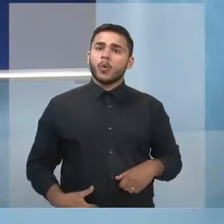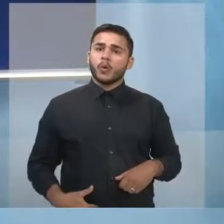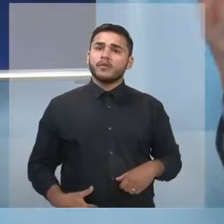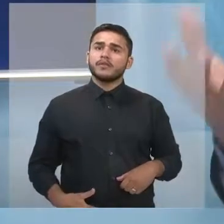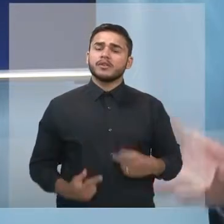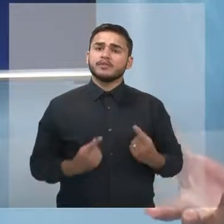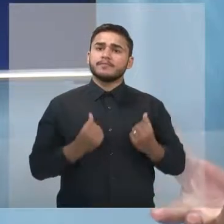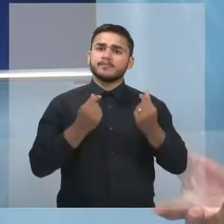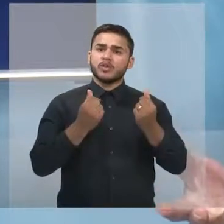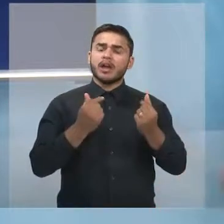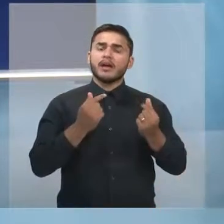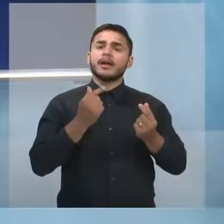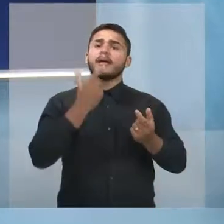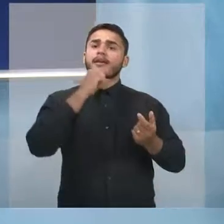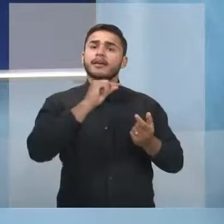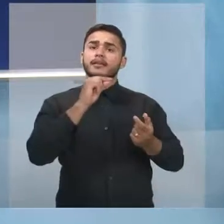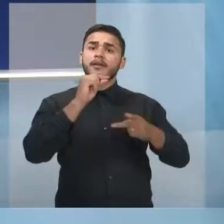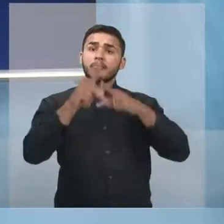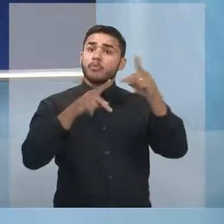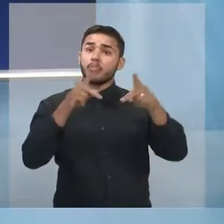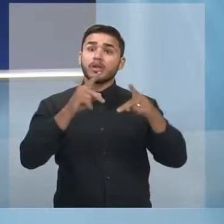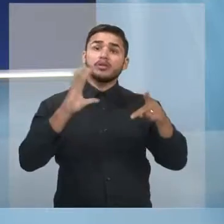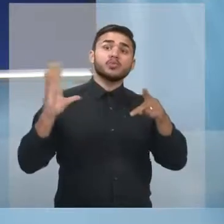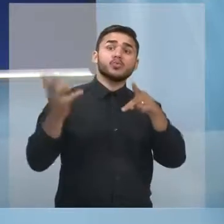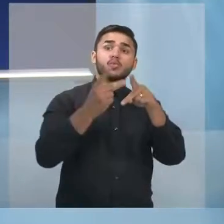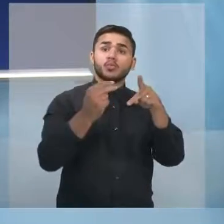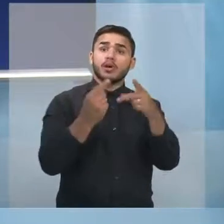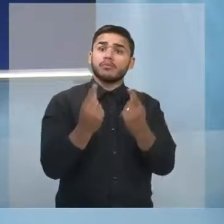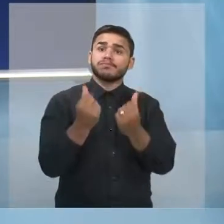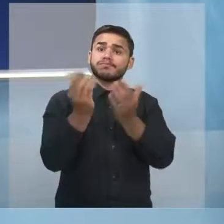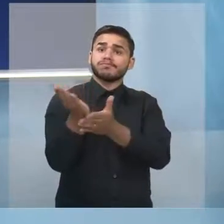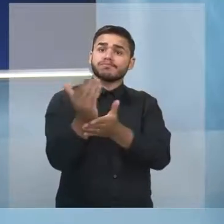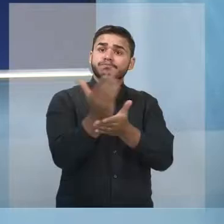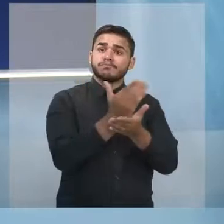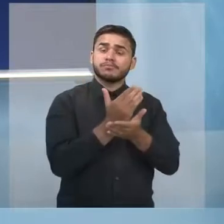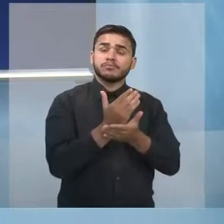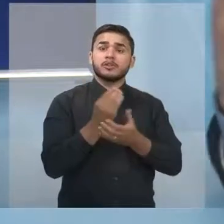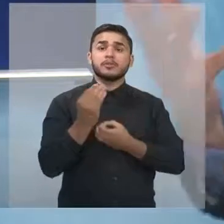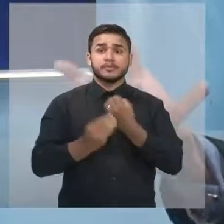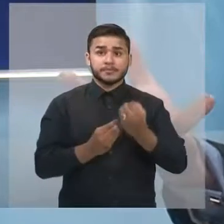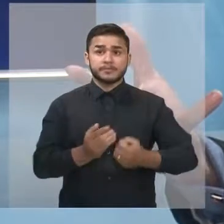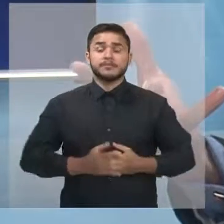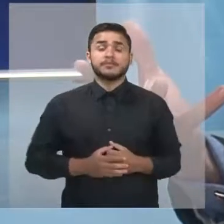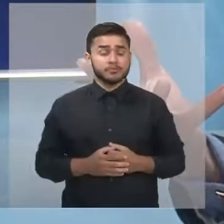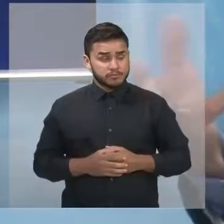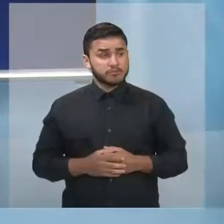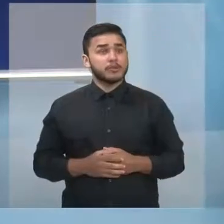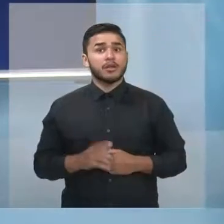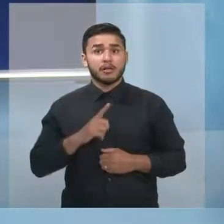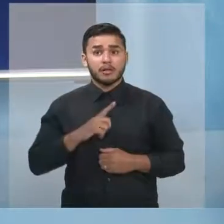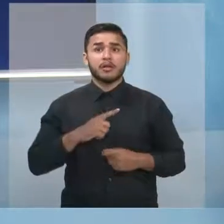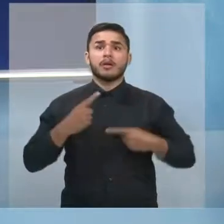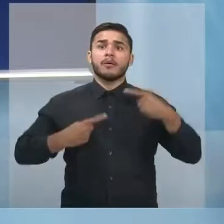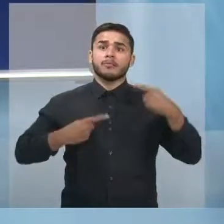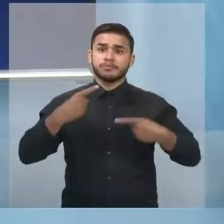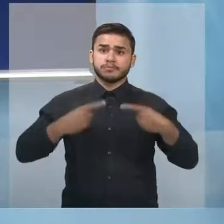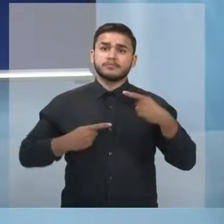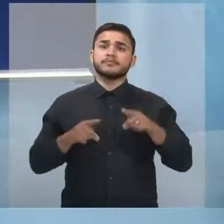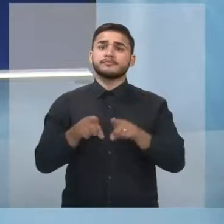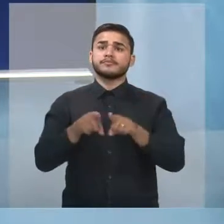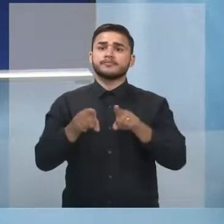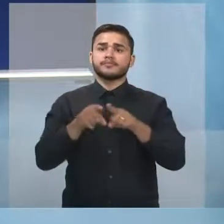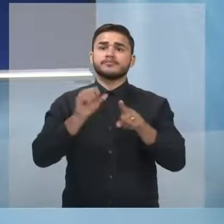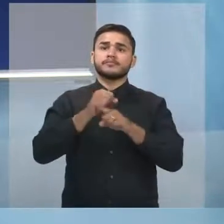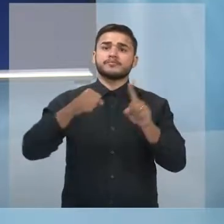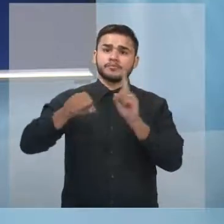da república. Né? E isto aplica-se não só aos políticos, mas também à sociedade